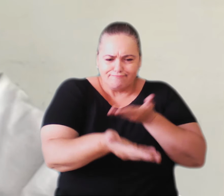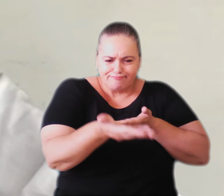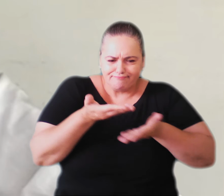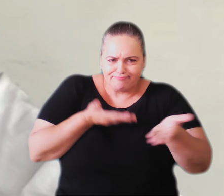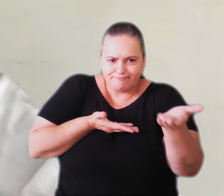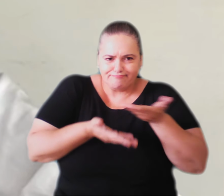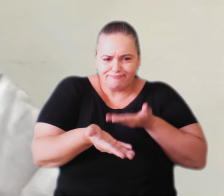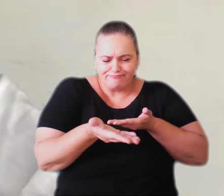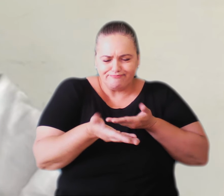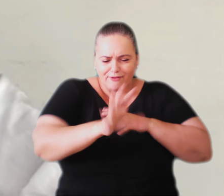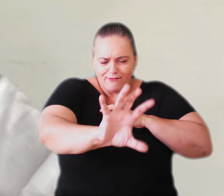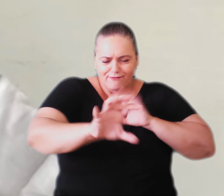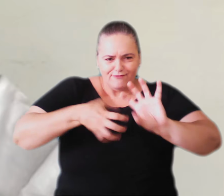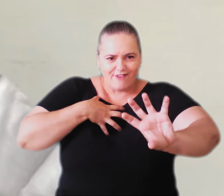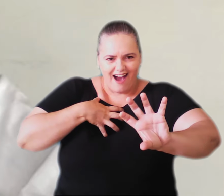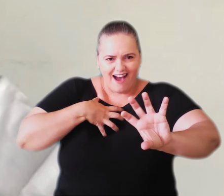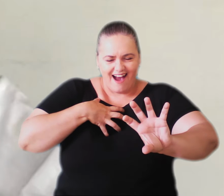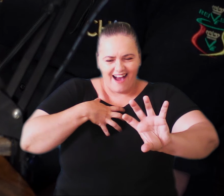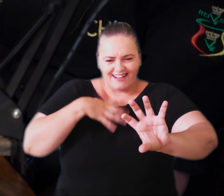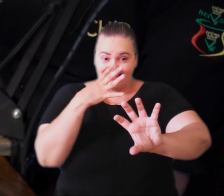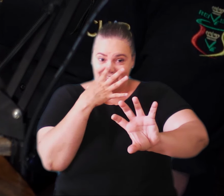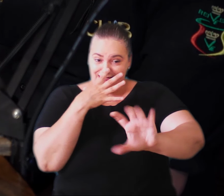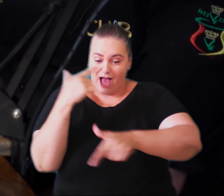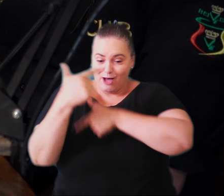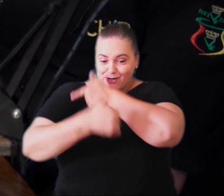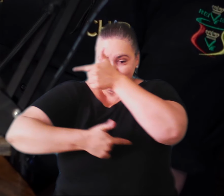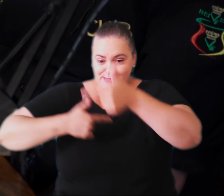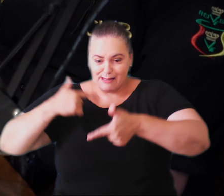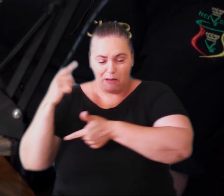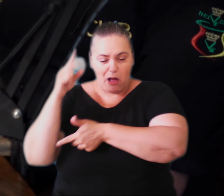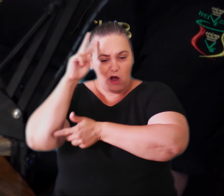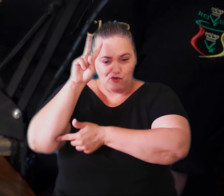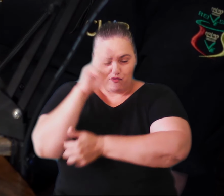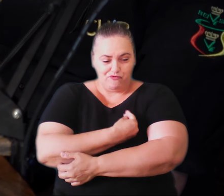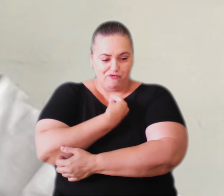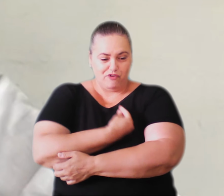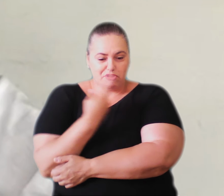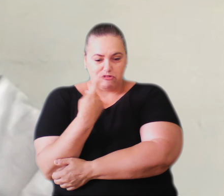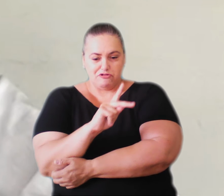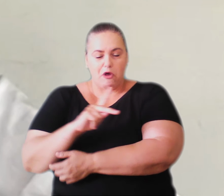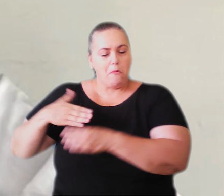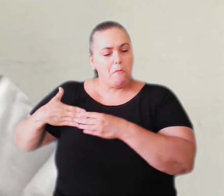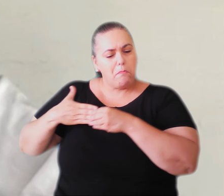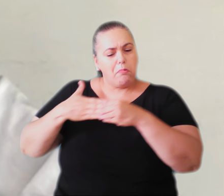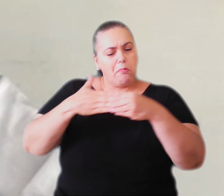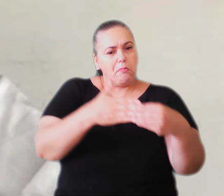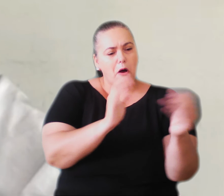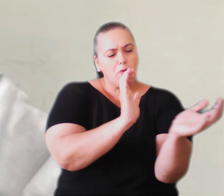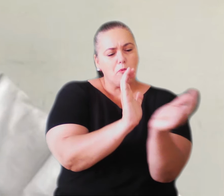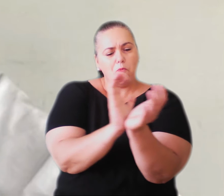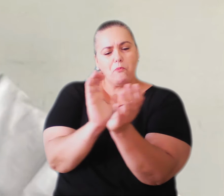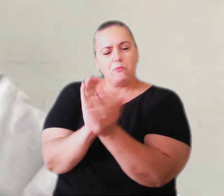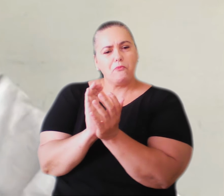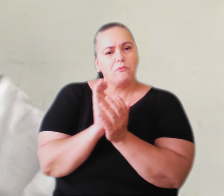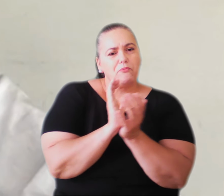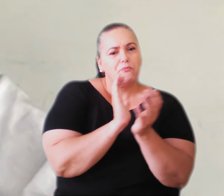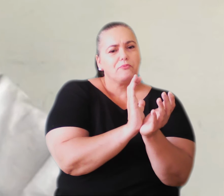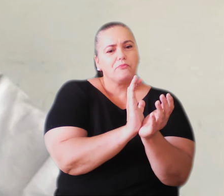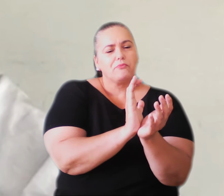de admiração pelo trabalho, pela estrada, pela condução dos nossos grupos,